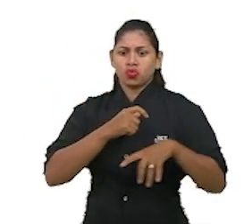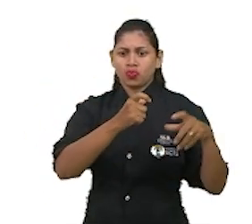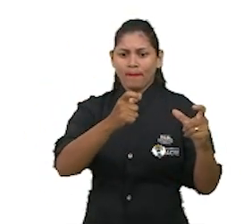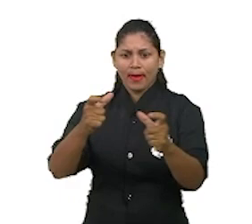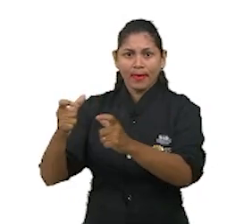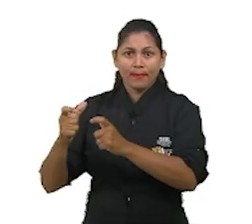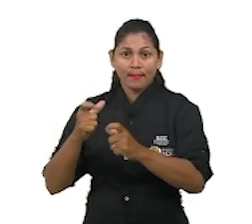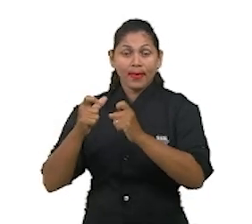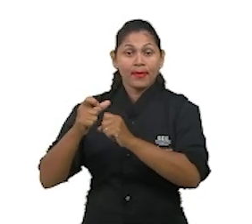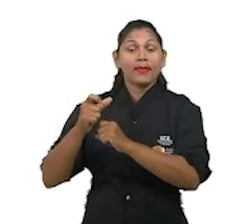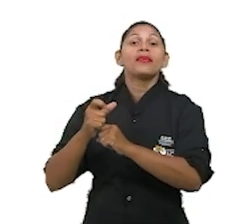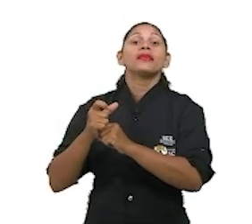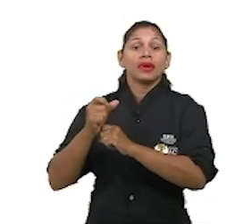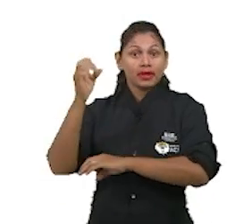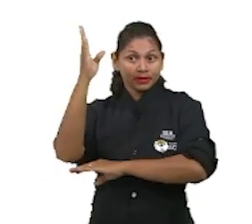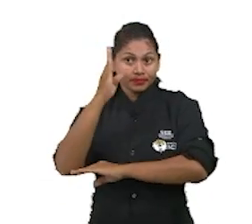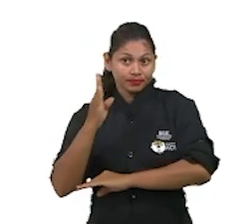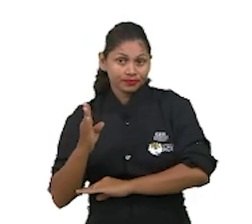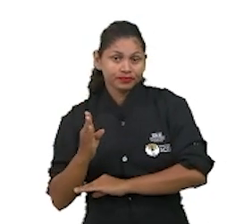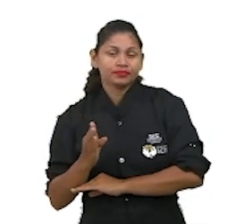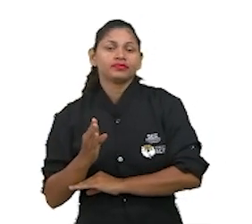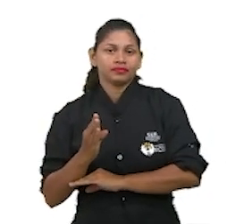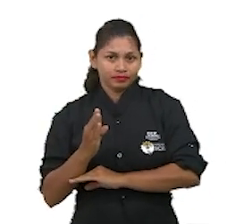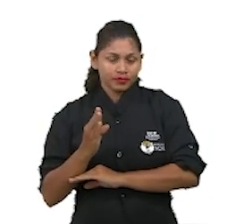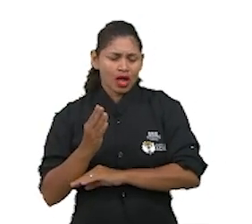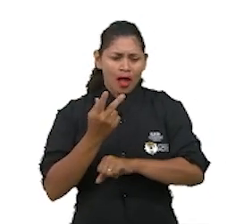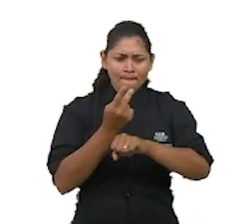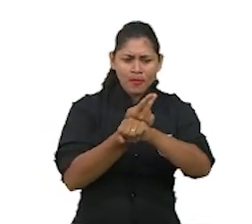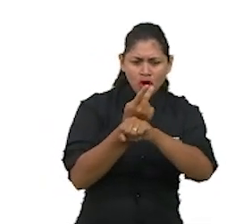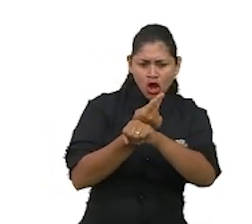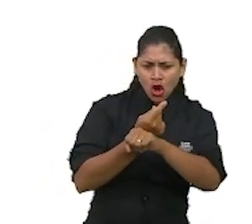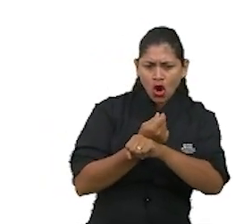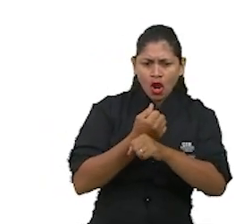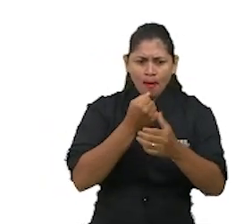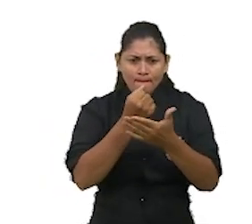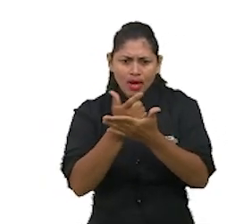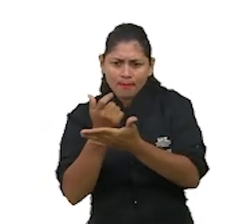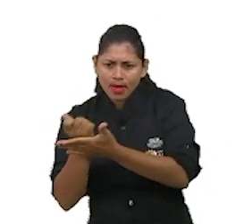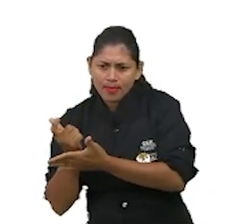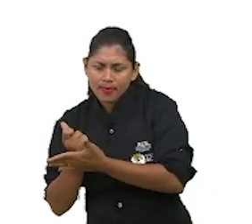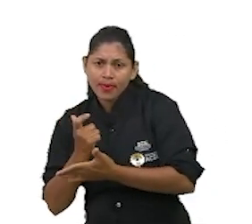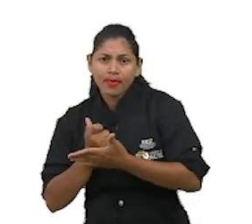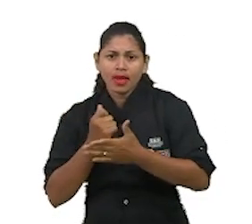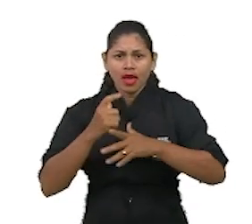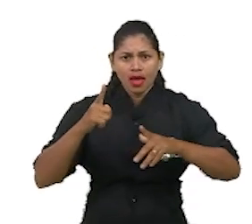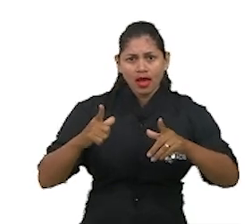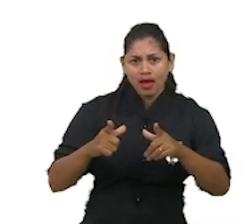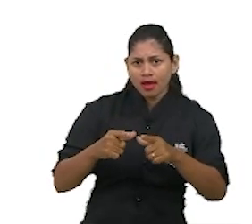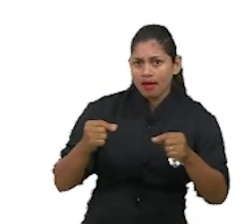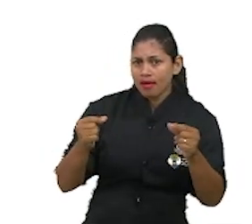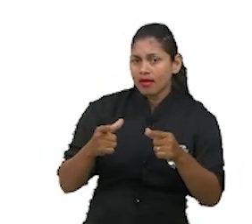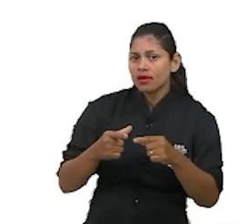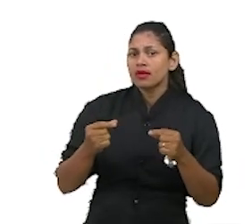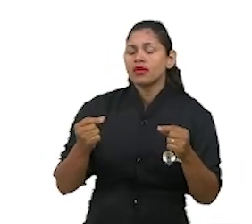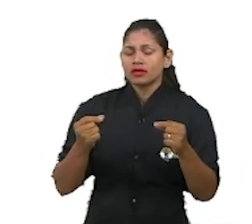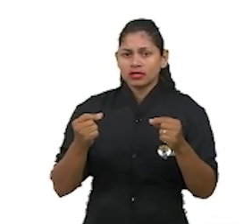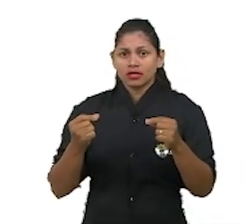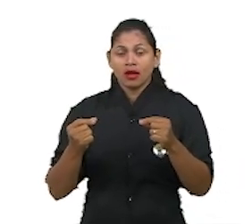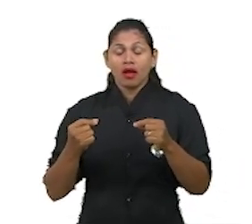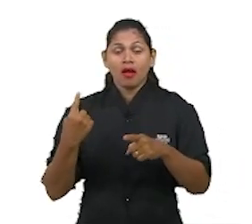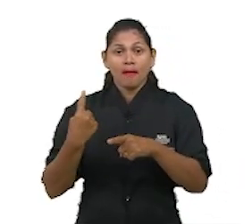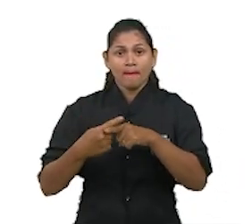da procura por mercadorias chinesas, ele está aliado principalmente aí à competitividade dos